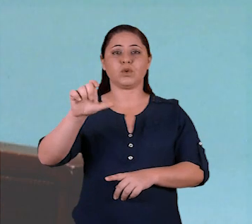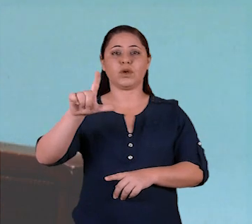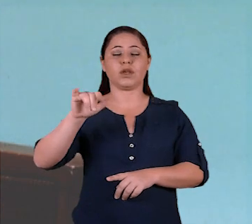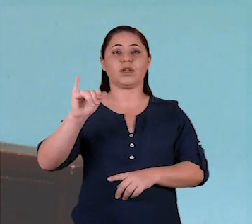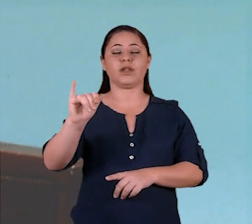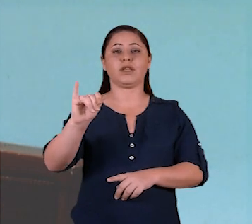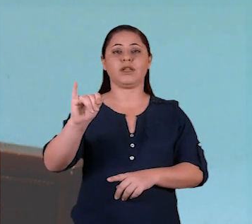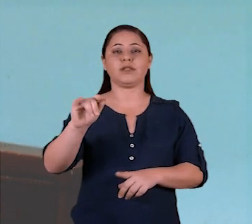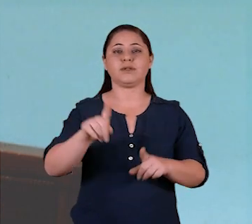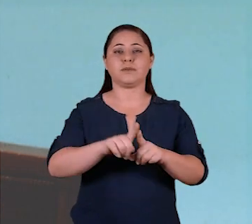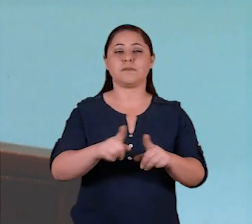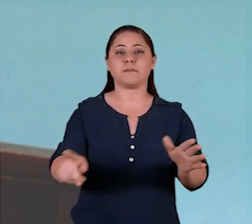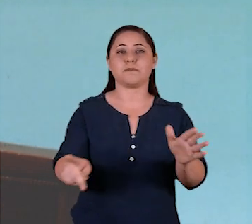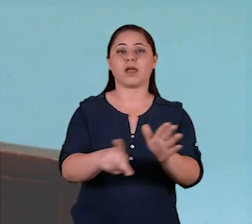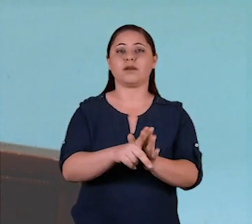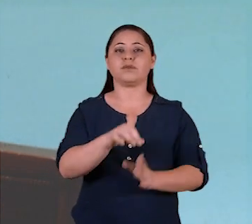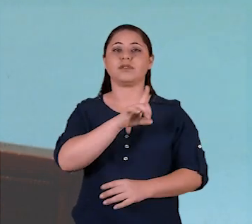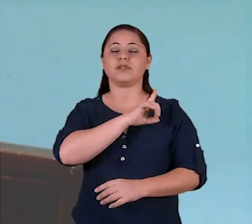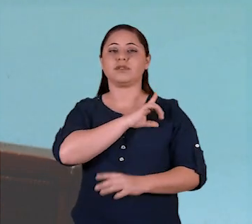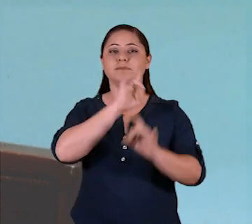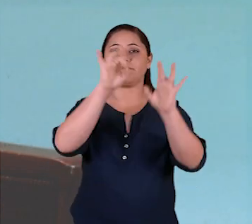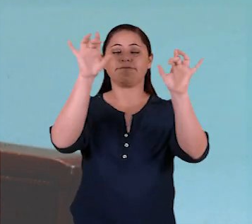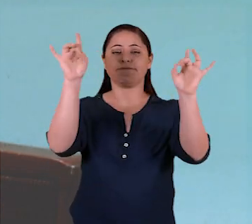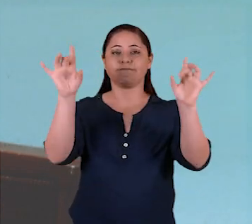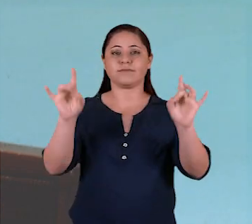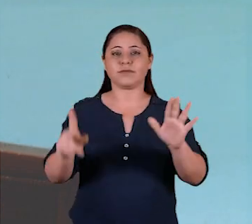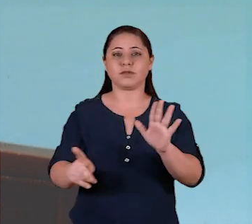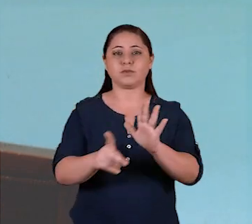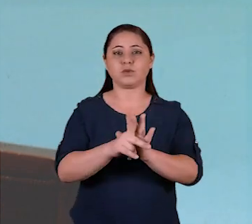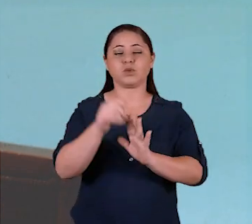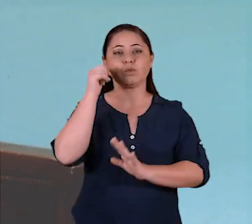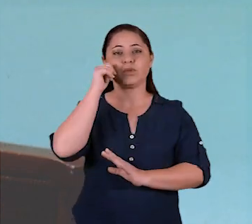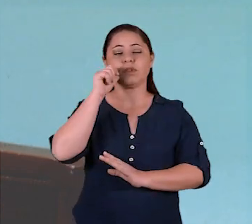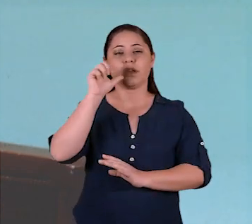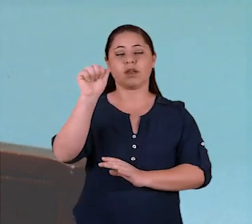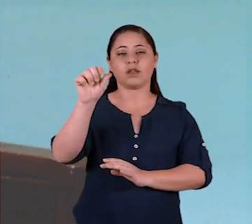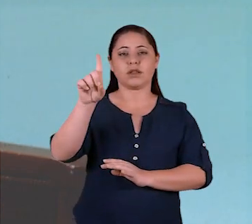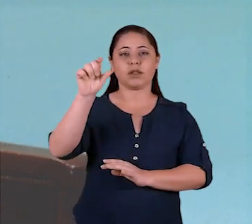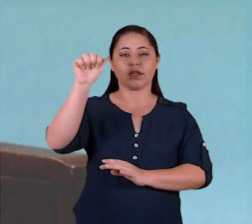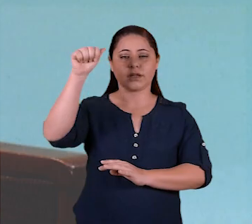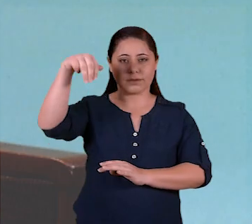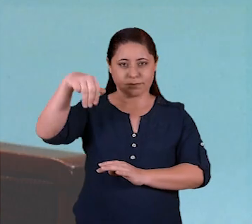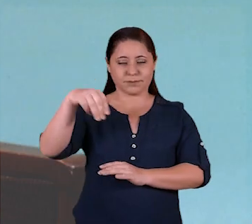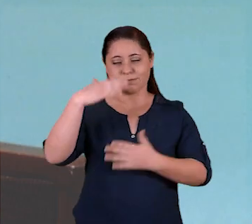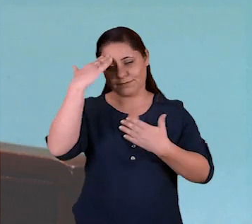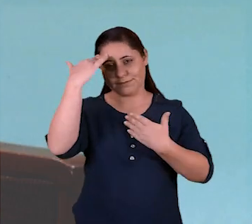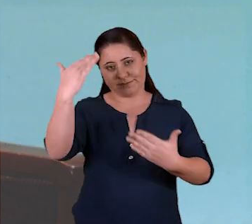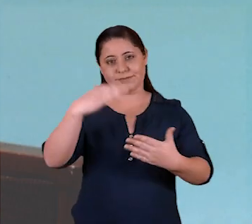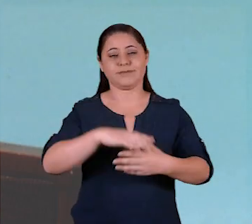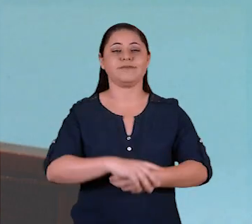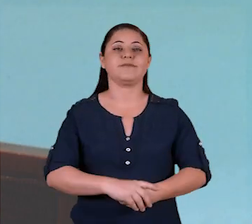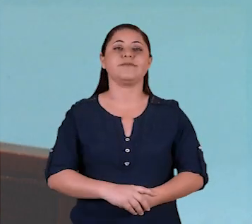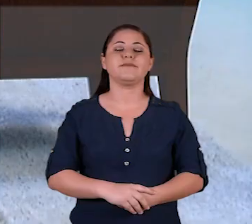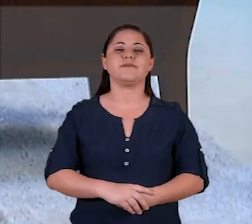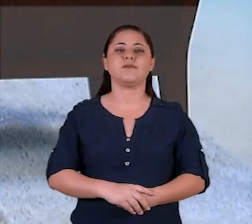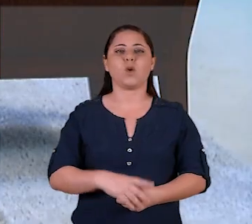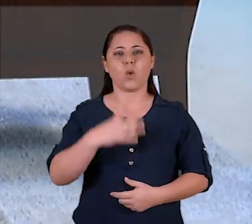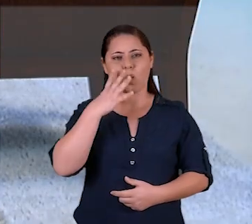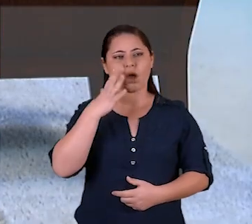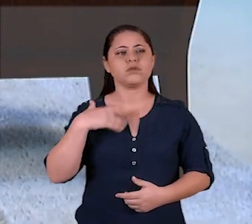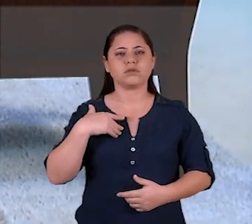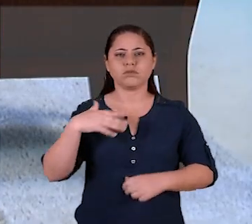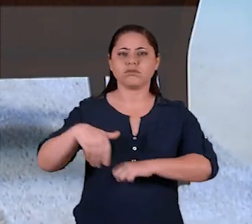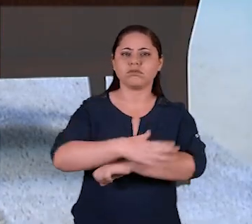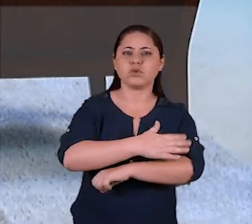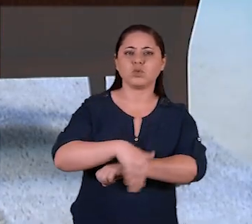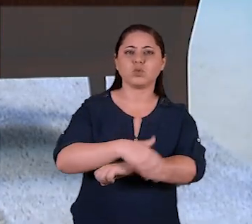Lima Rocha, da Delegacia Especializada de Atendimento à Mulher, a DEAM. Obrigada. Boa tarde, obrigada. Olha, eu fui às